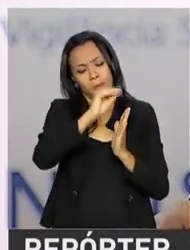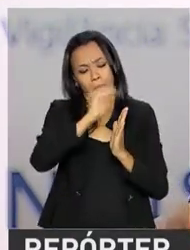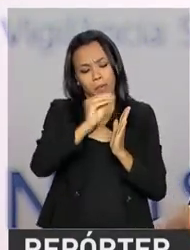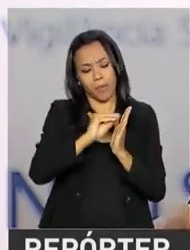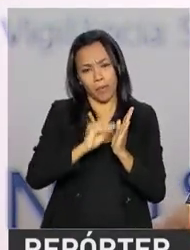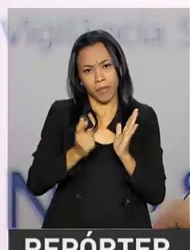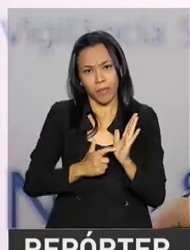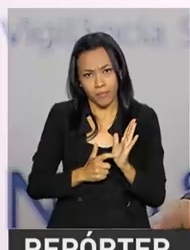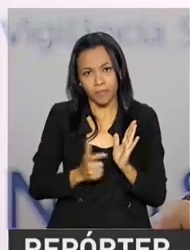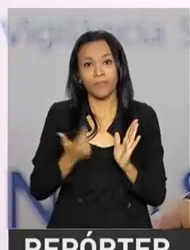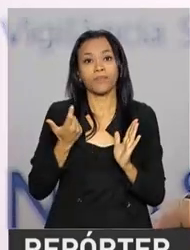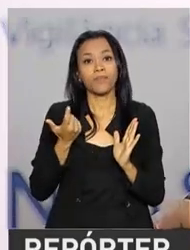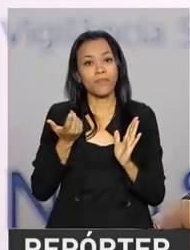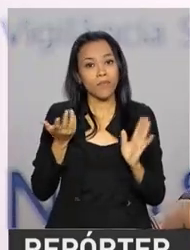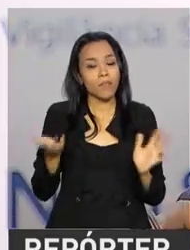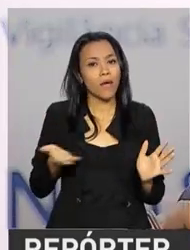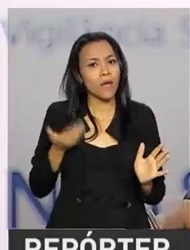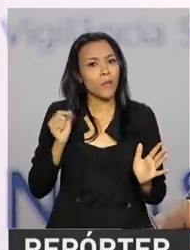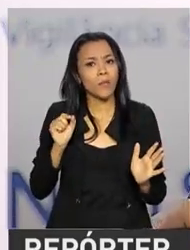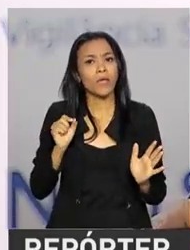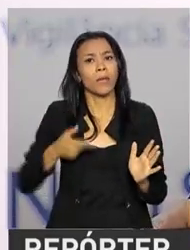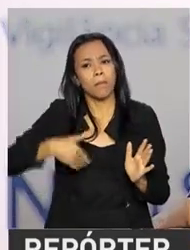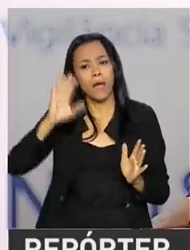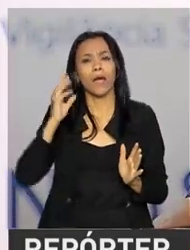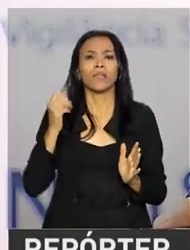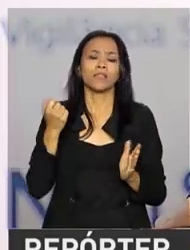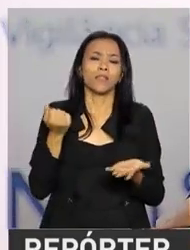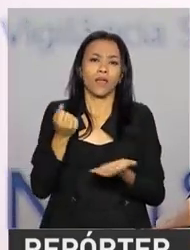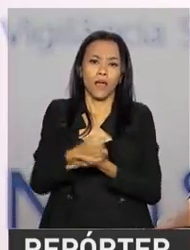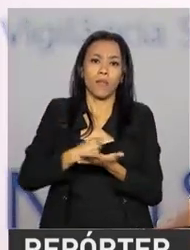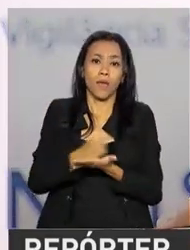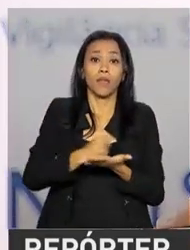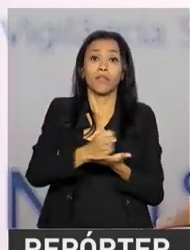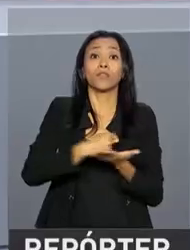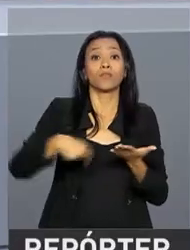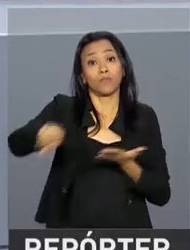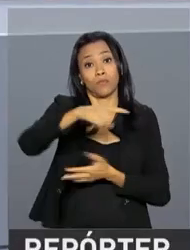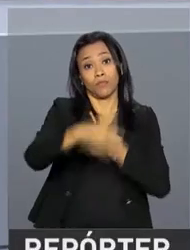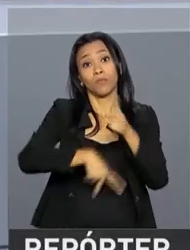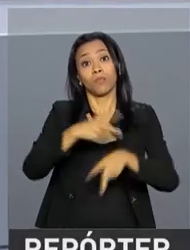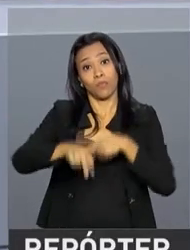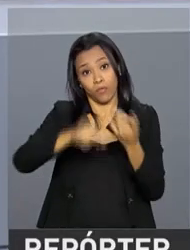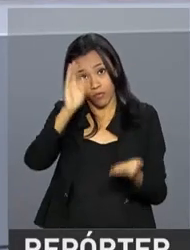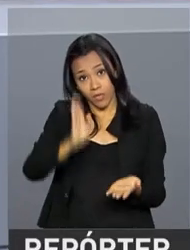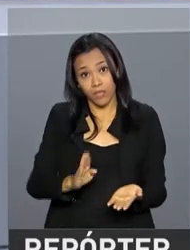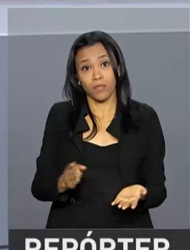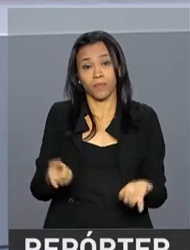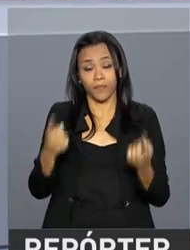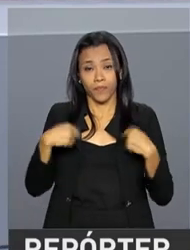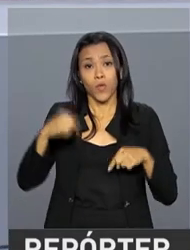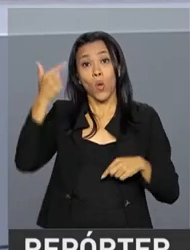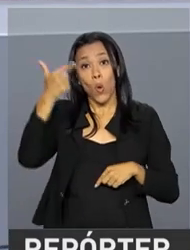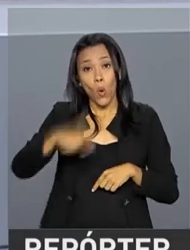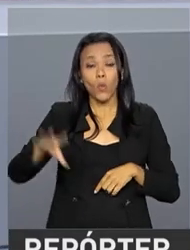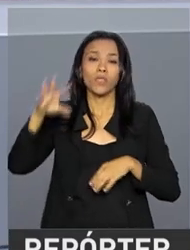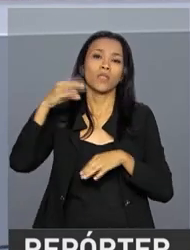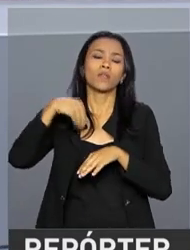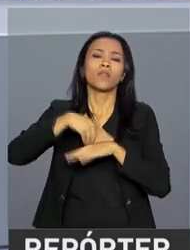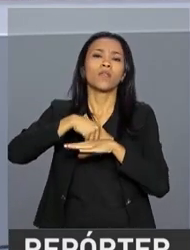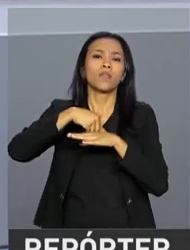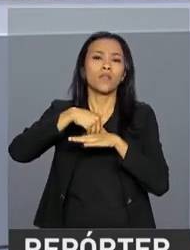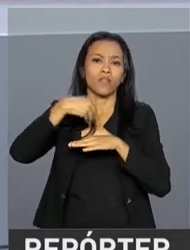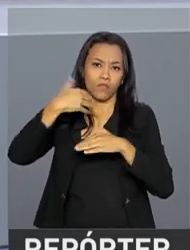pujante mais desenvolvido fornecendo mais medicamentos para a população brasileira outro dado divulgado pela anvisa